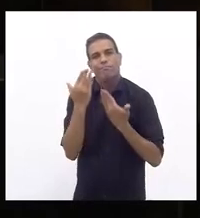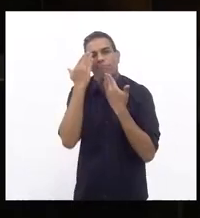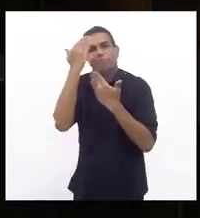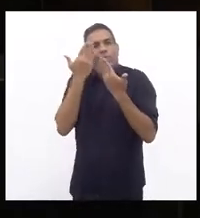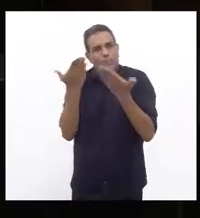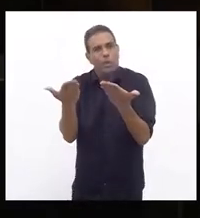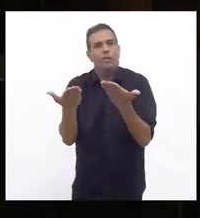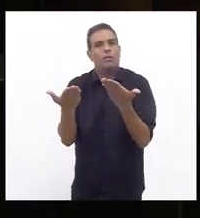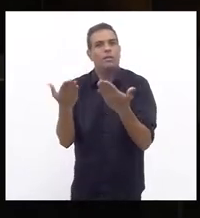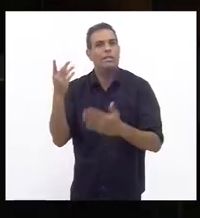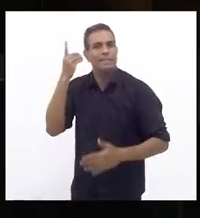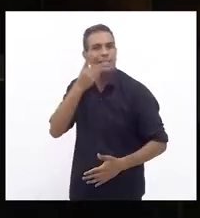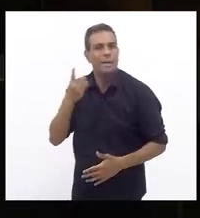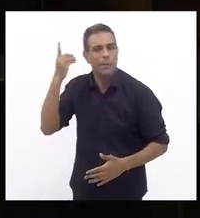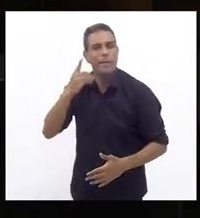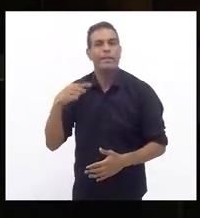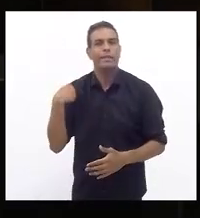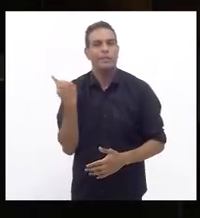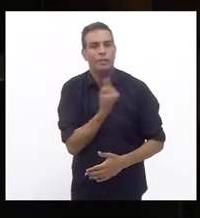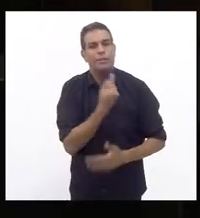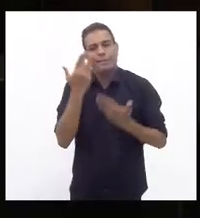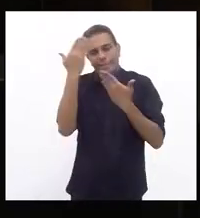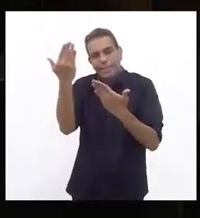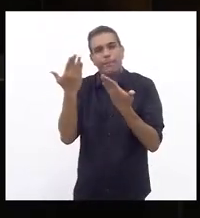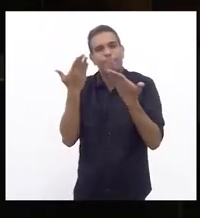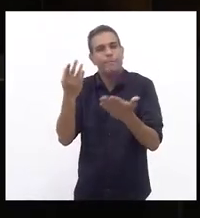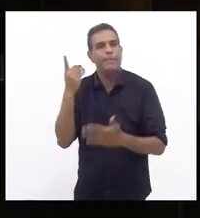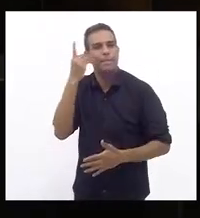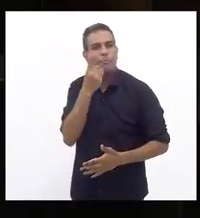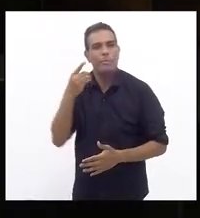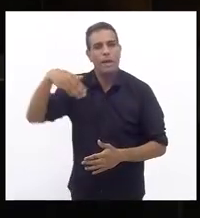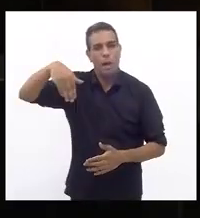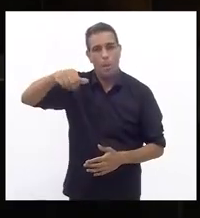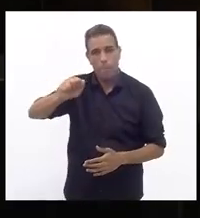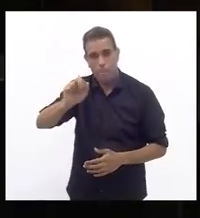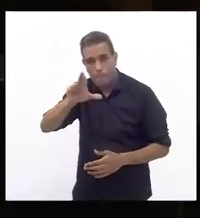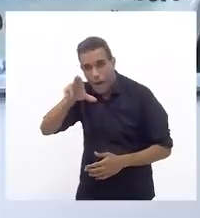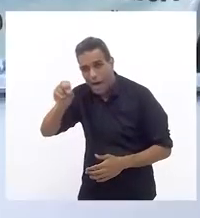deputado Márcio Pacheco. É preciso agradecer ao Márcio Pacheco,